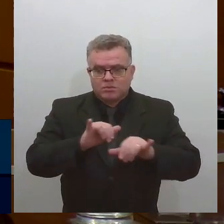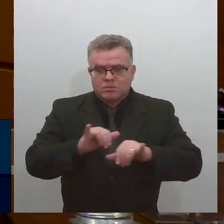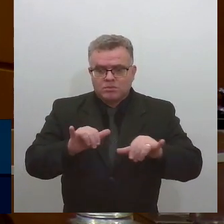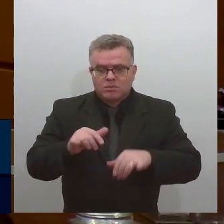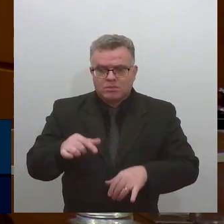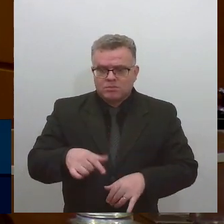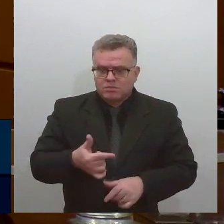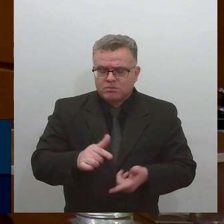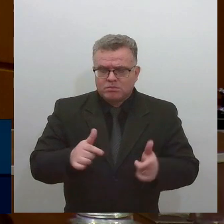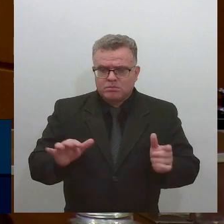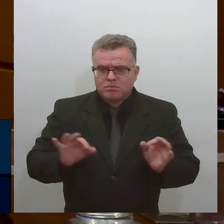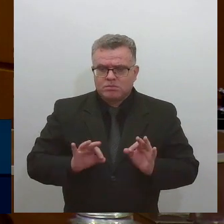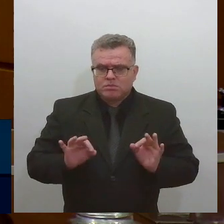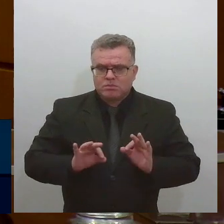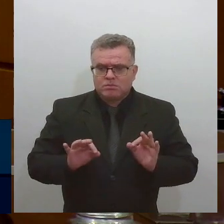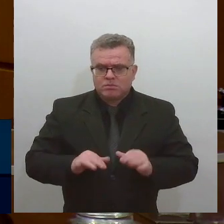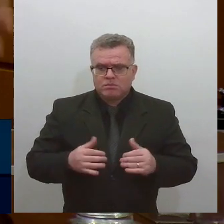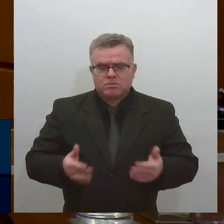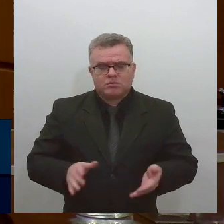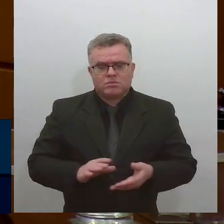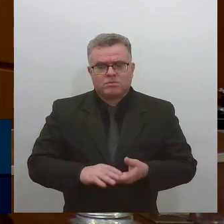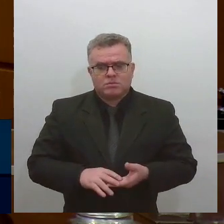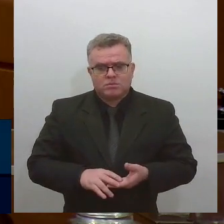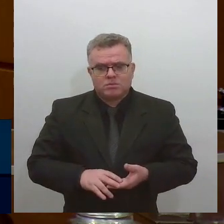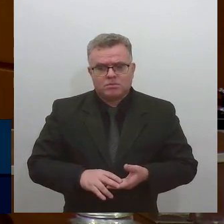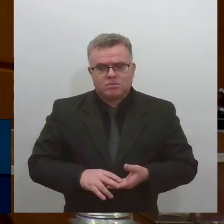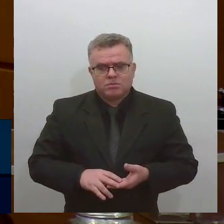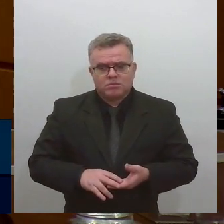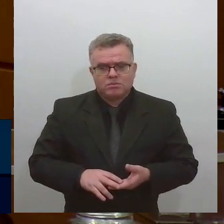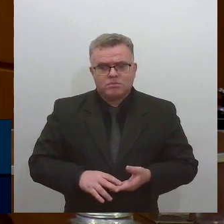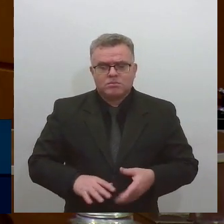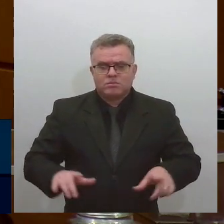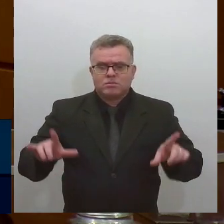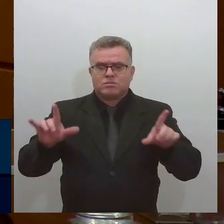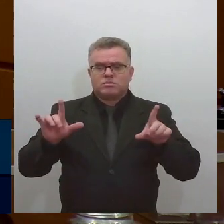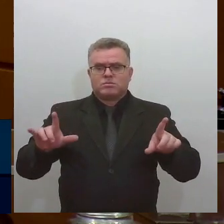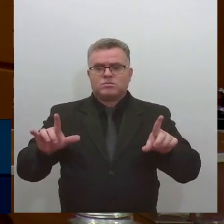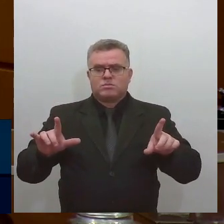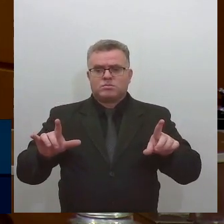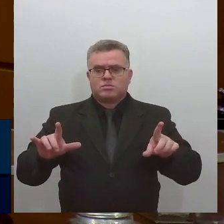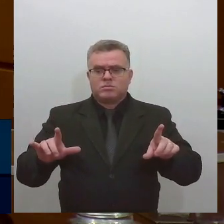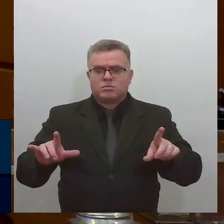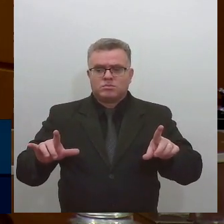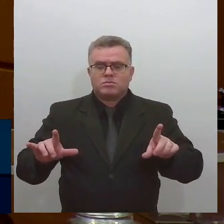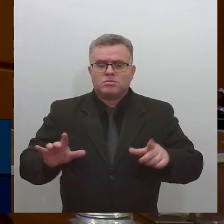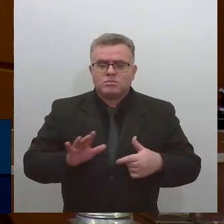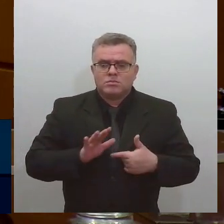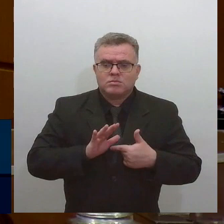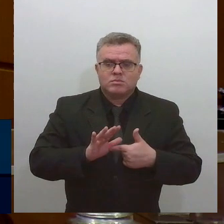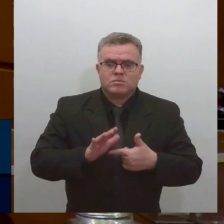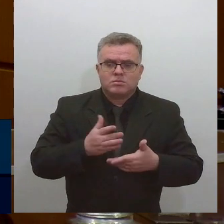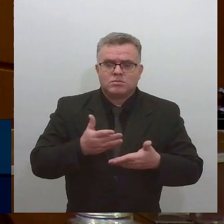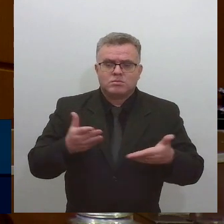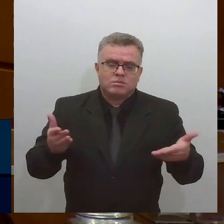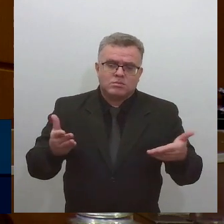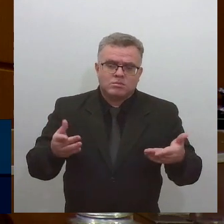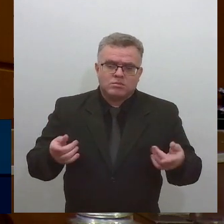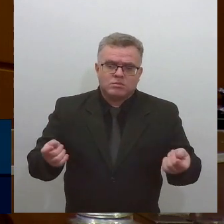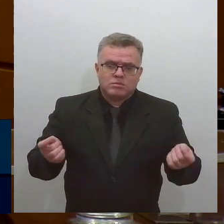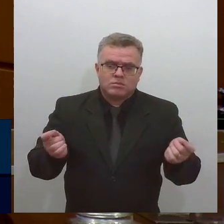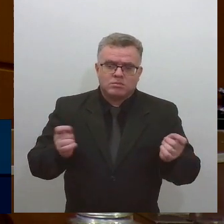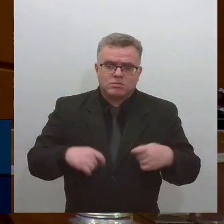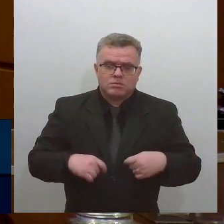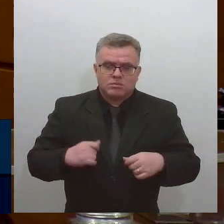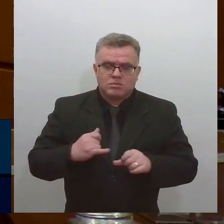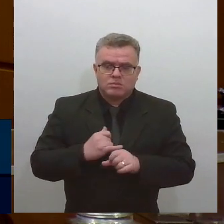nós temos que são aqueles painéis aled gigantes que ficam por cima da rodovia nós estamos contratando 14 painéis aqui pro